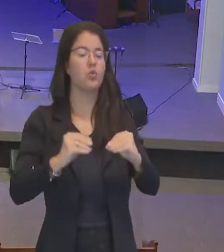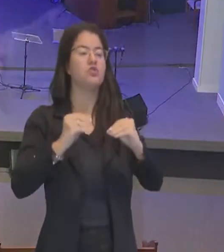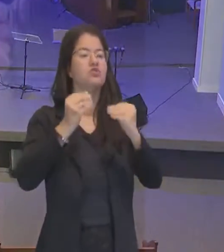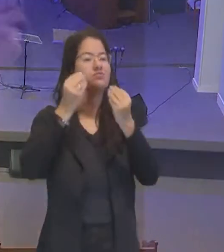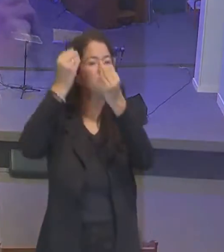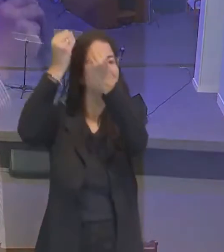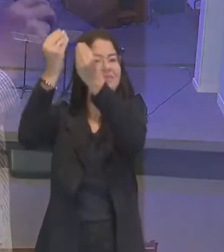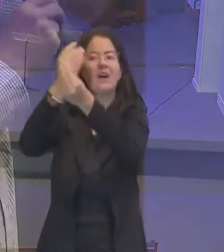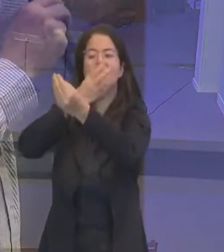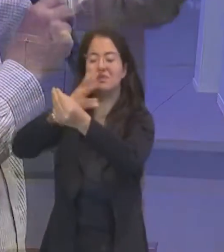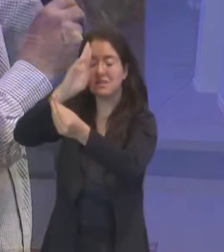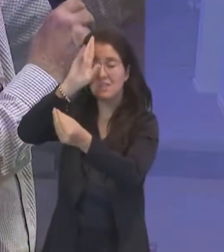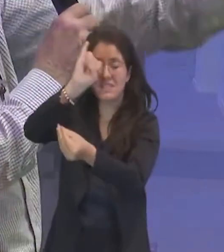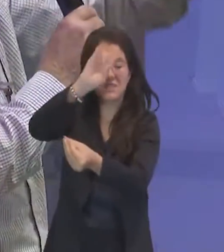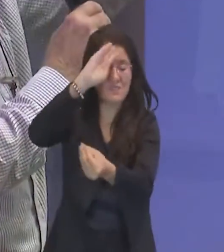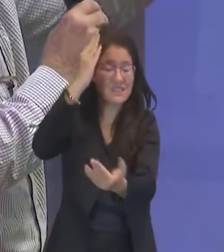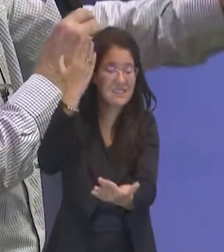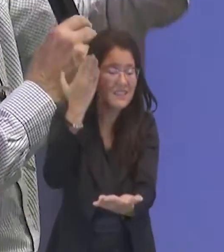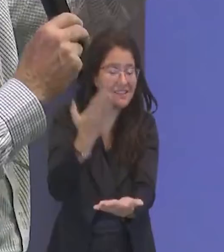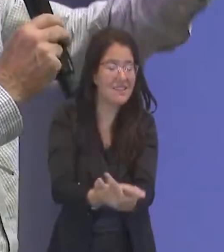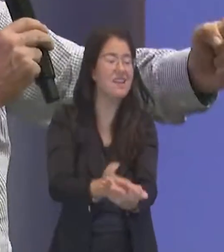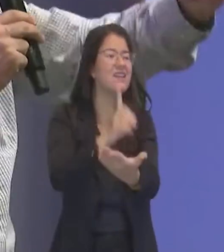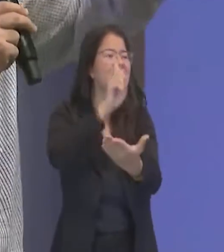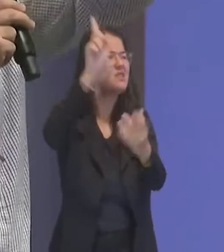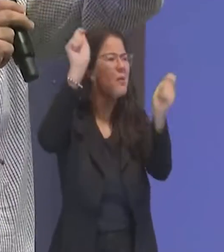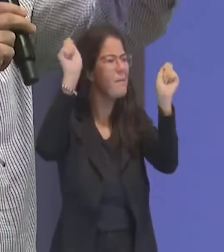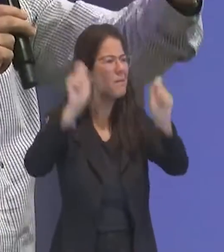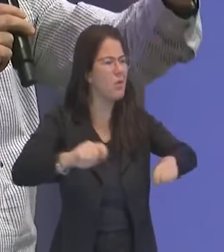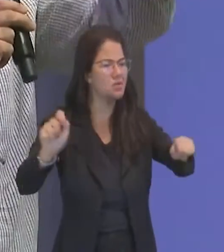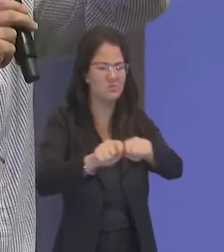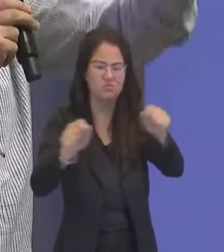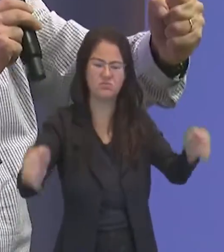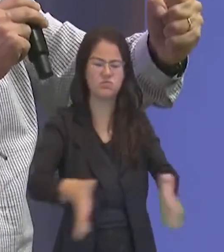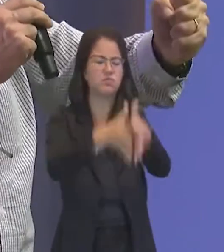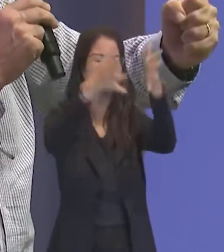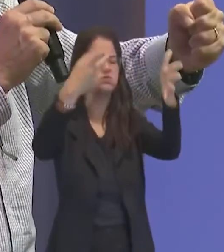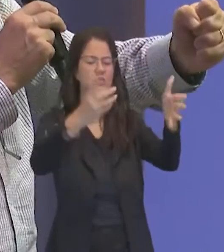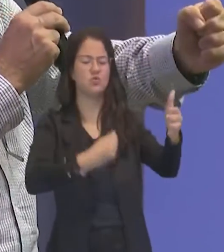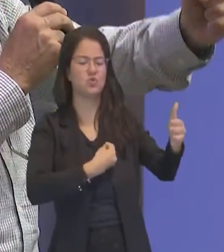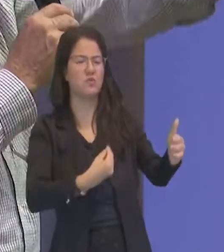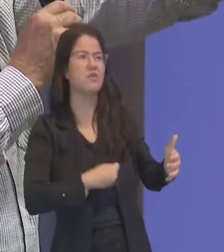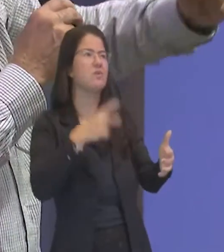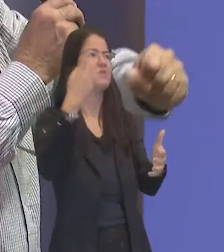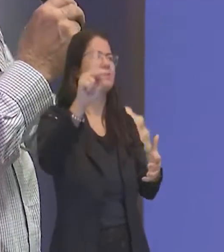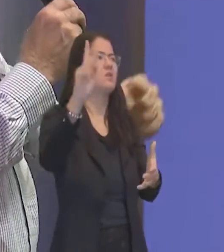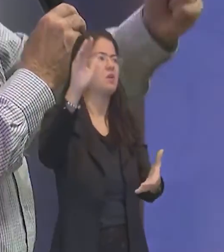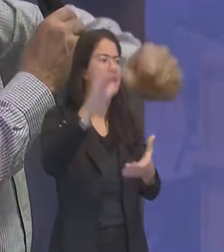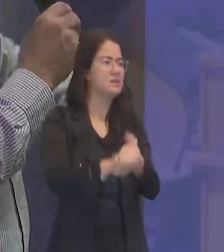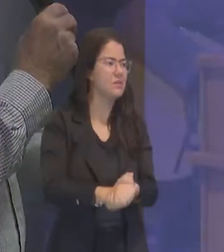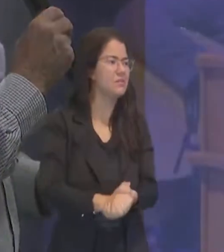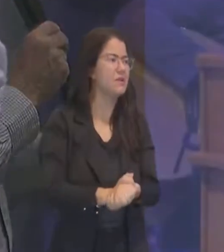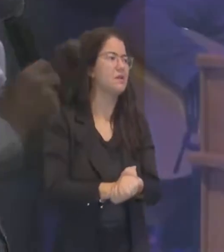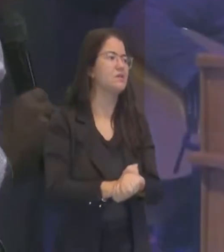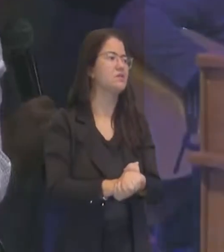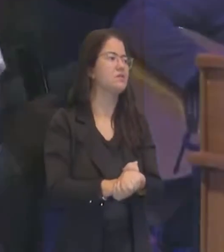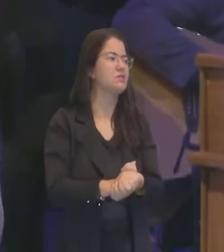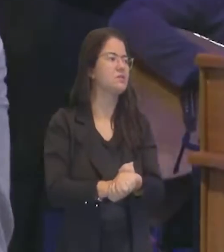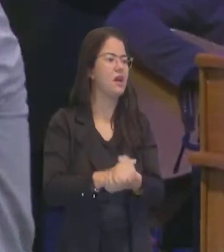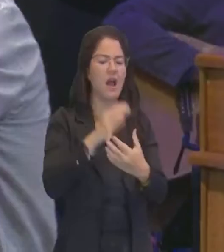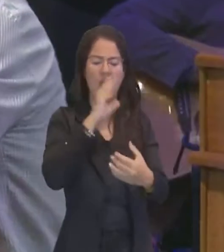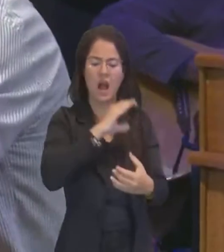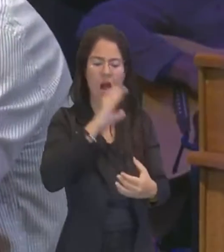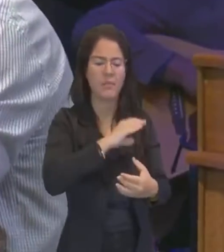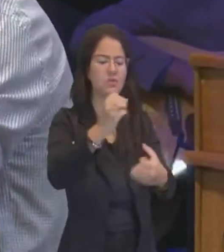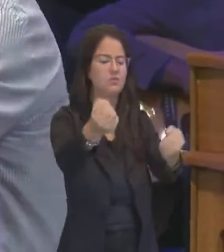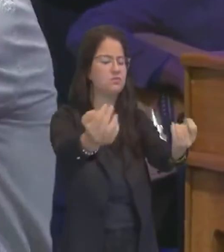Senhor, se você crê que Deus pode fazer um milagre na sua vida, no seu casamento, eu quero convidar você a sair do seu lugar rapidinho e